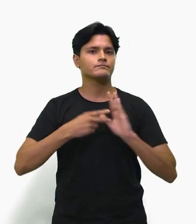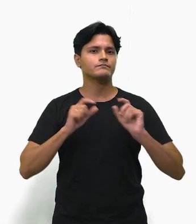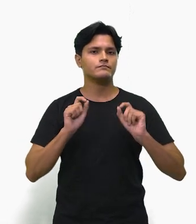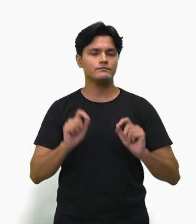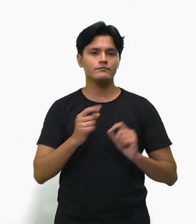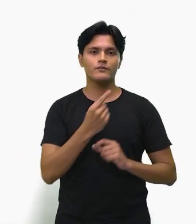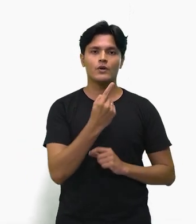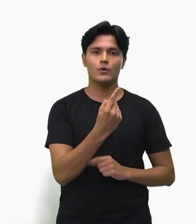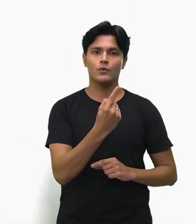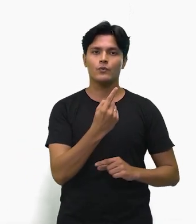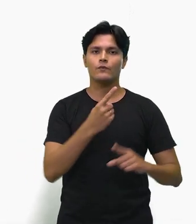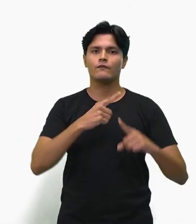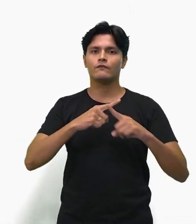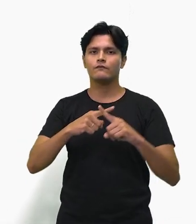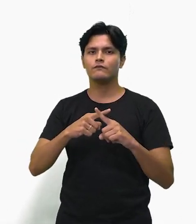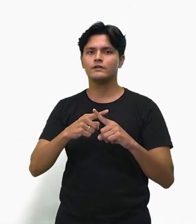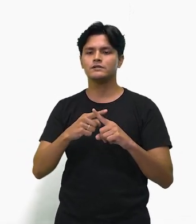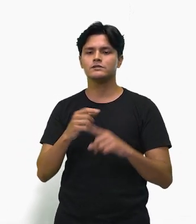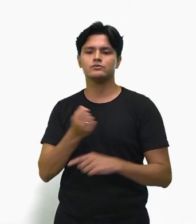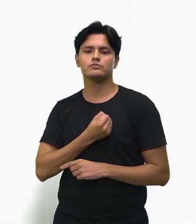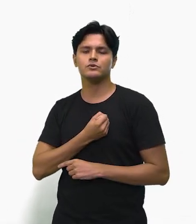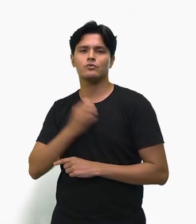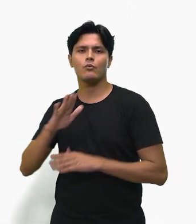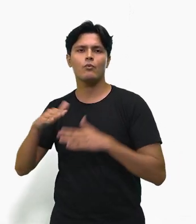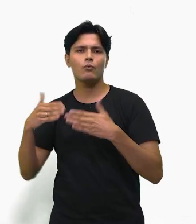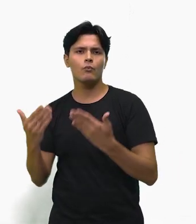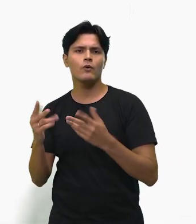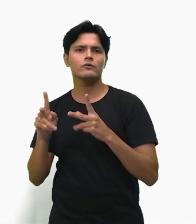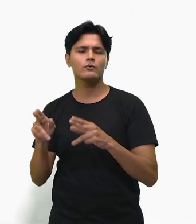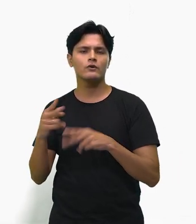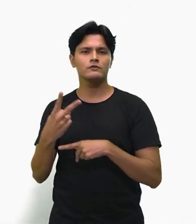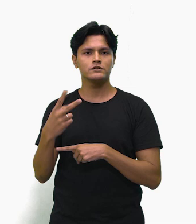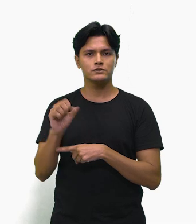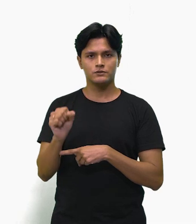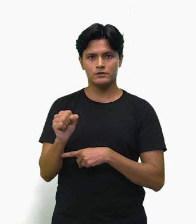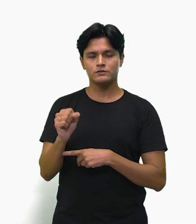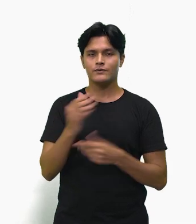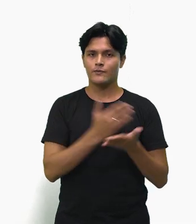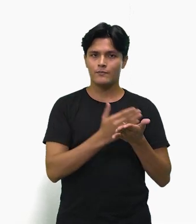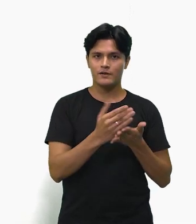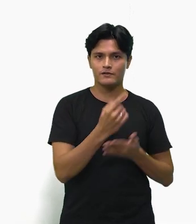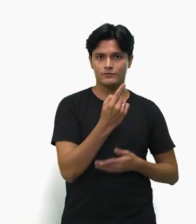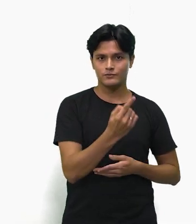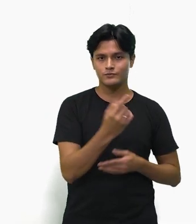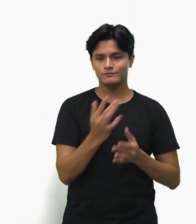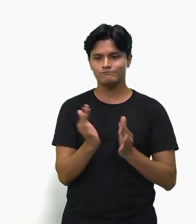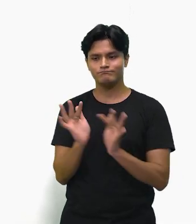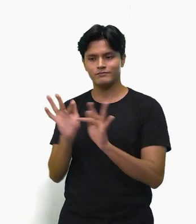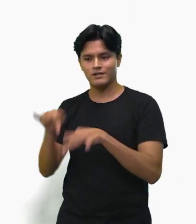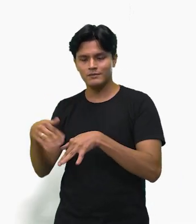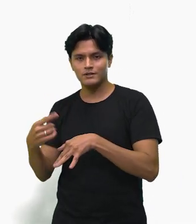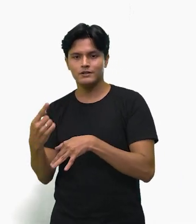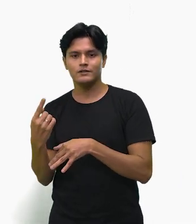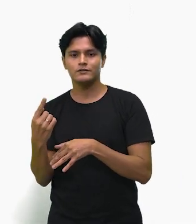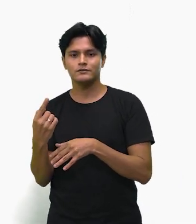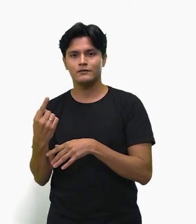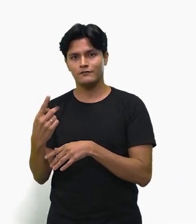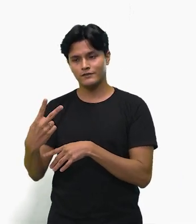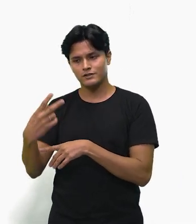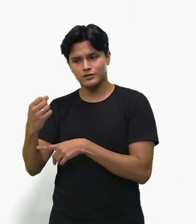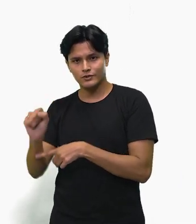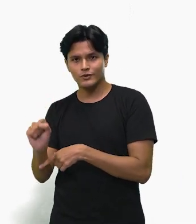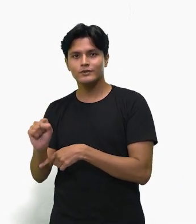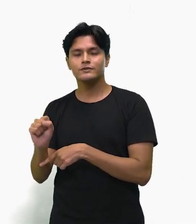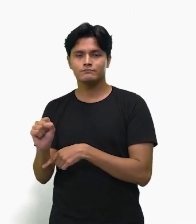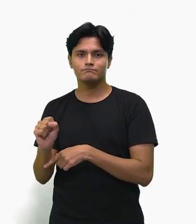seja, 1 vezes quanto vai ser igual a 28? Começa com o 1 e termina com ele mesmo, porque 1 vezes